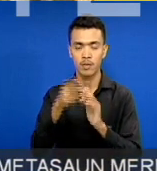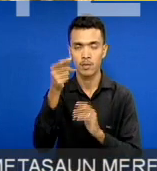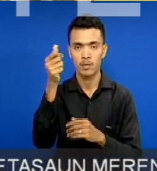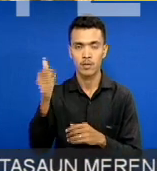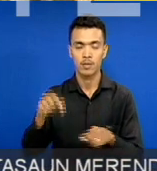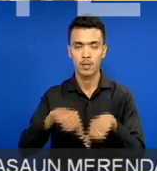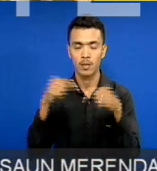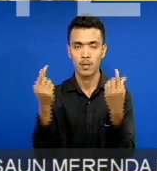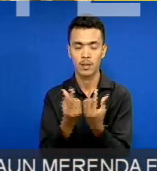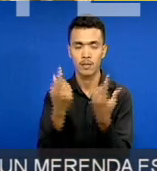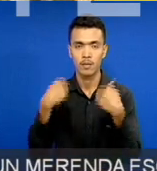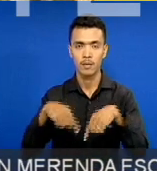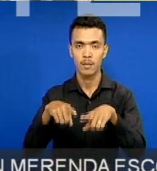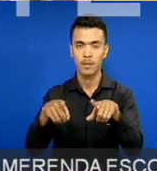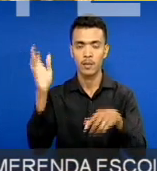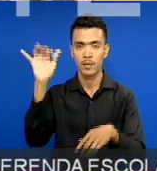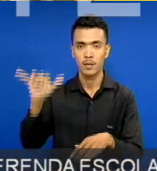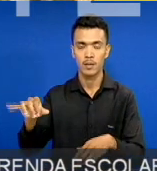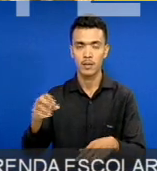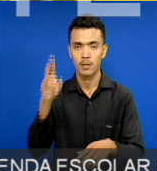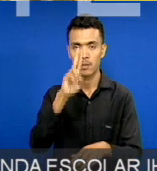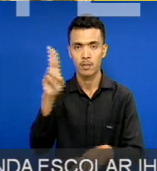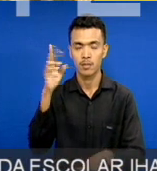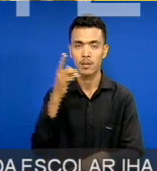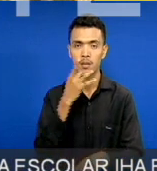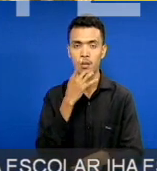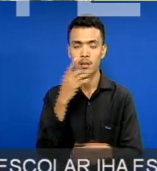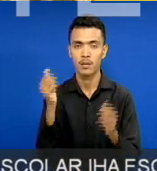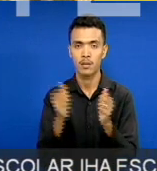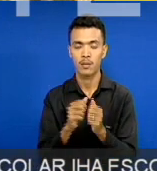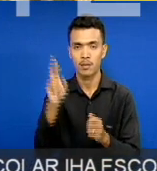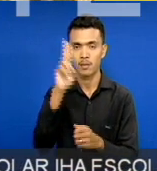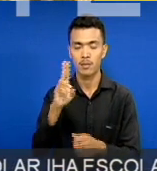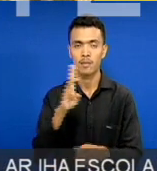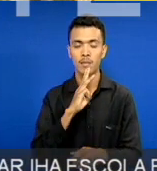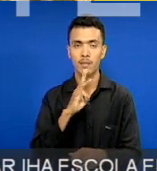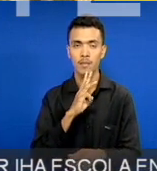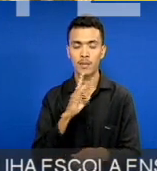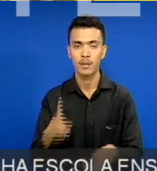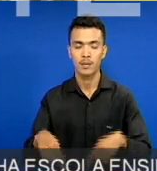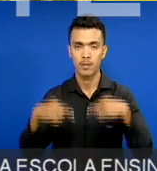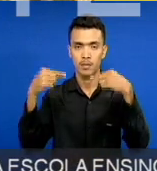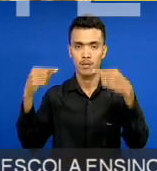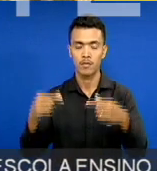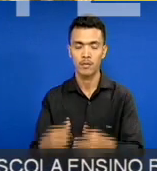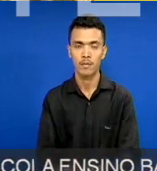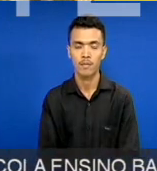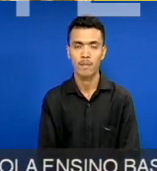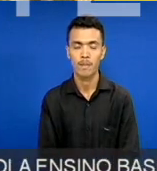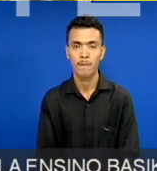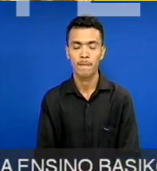ba mak siru urgenti ahi o b antam ita fatorização agora arema mas técnico era tel tem